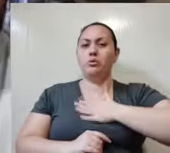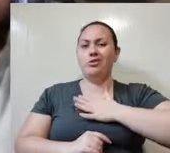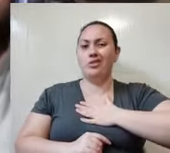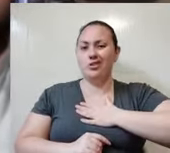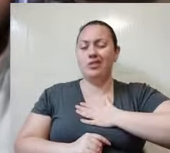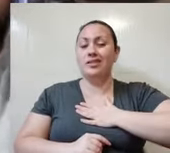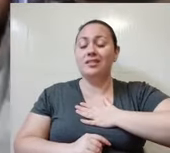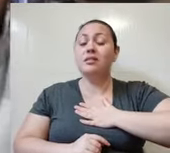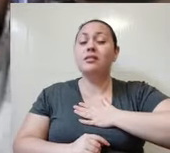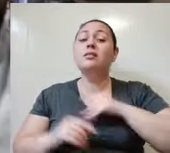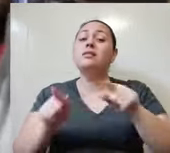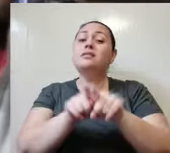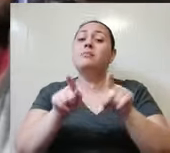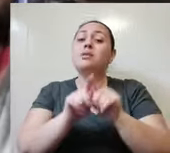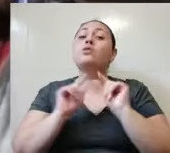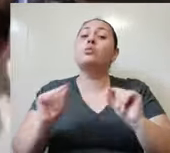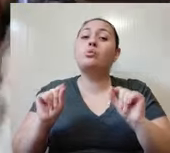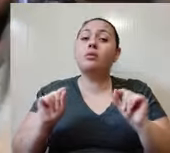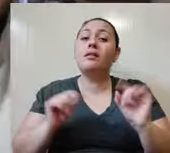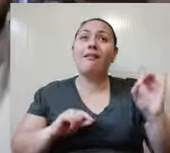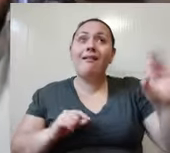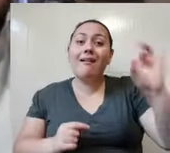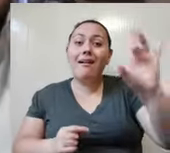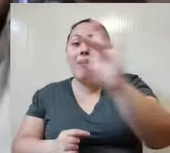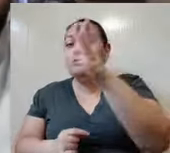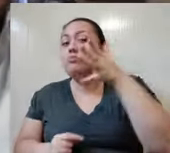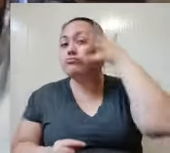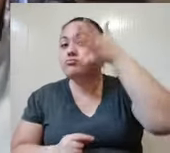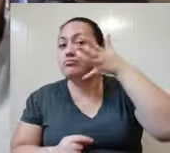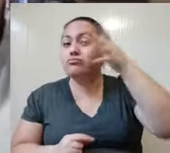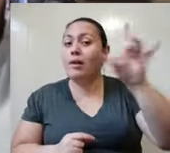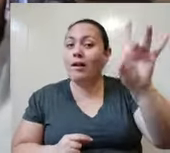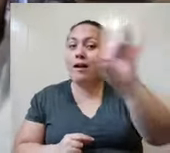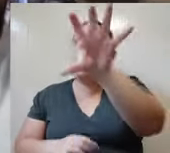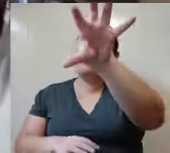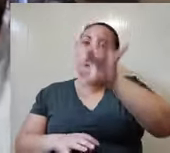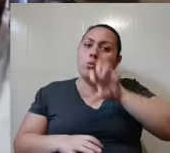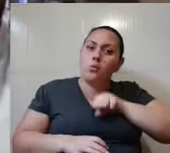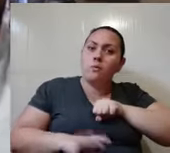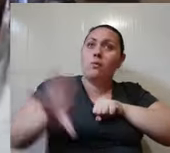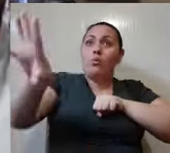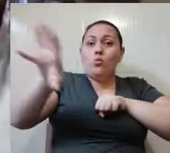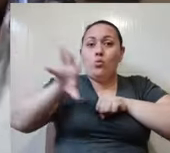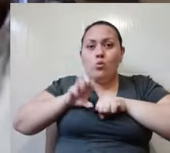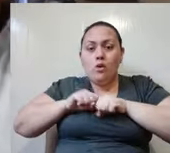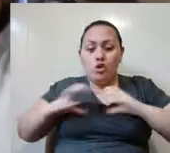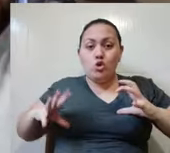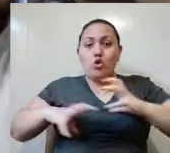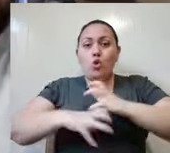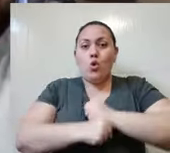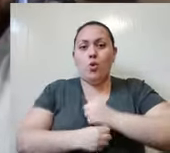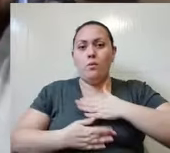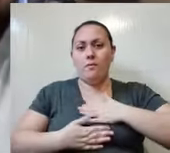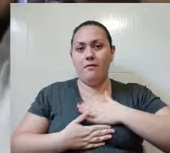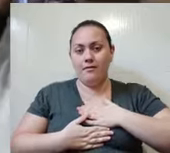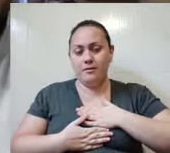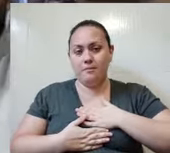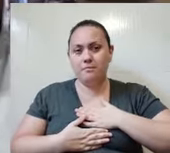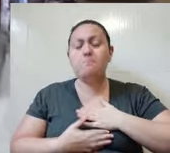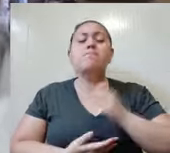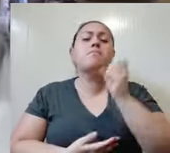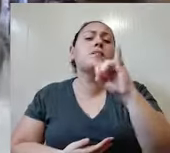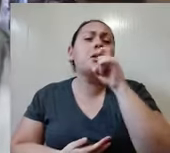da mesma forma, a gente acaba absorvendo esses discursos. Então, quando um pai chega pra gente e diz assim, tu